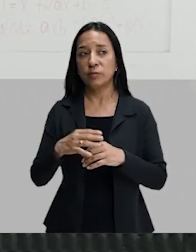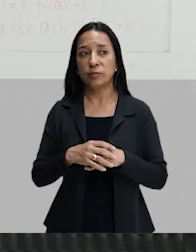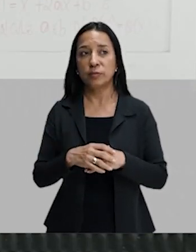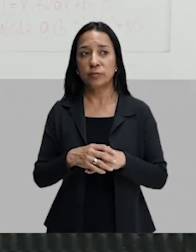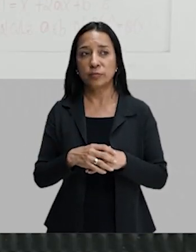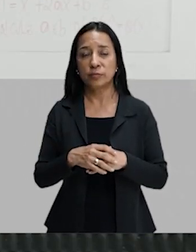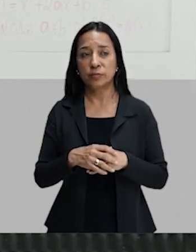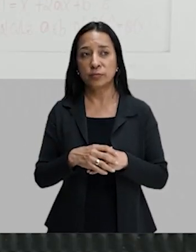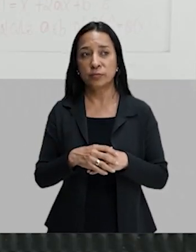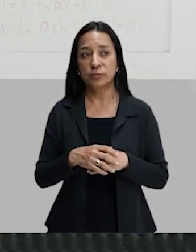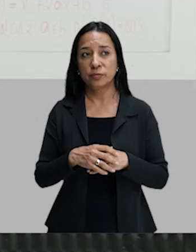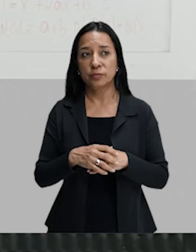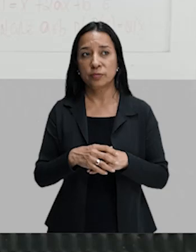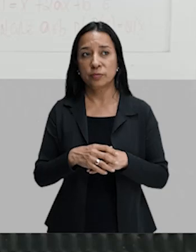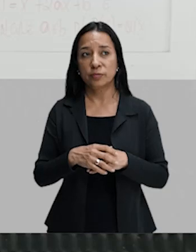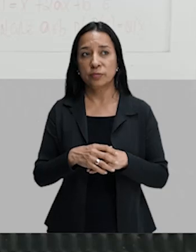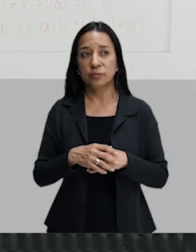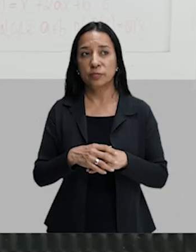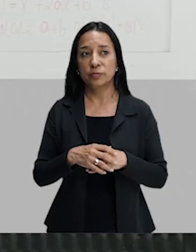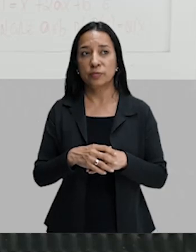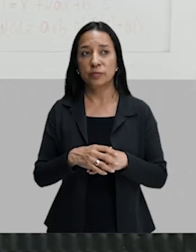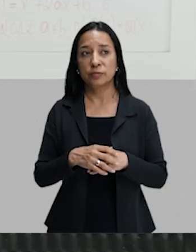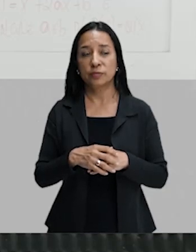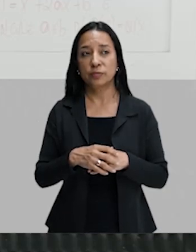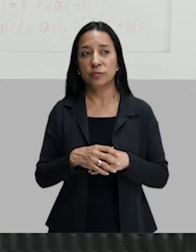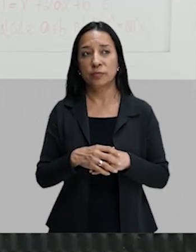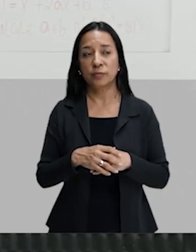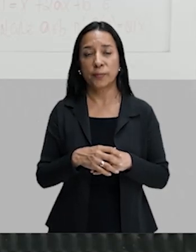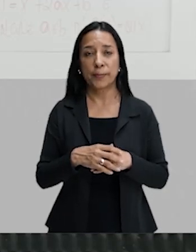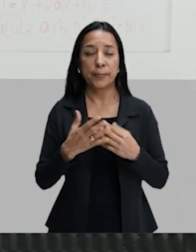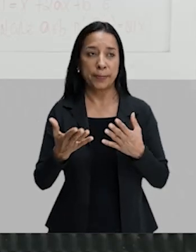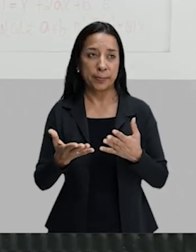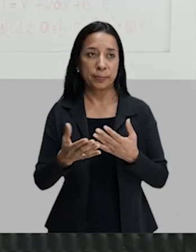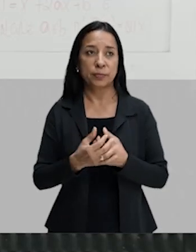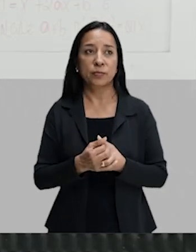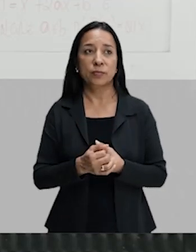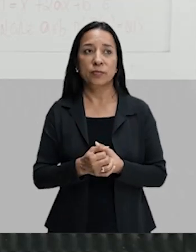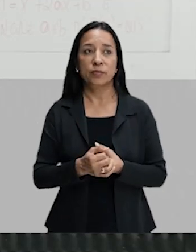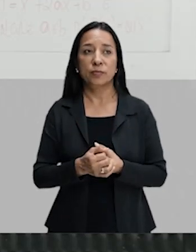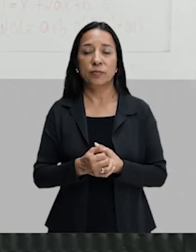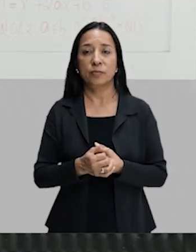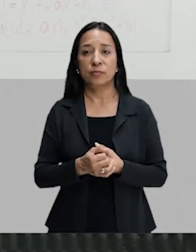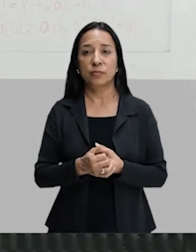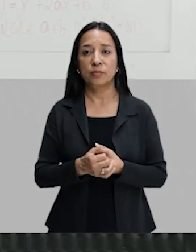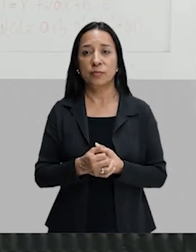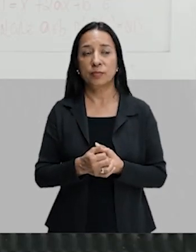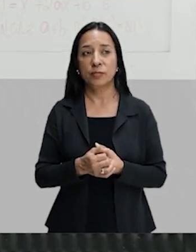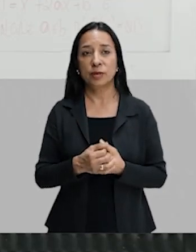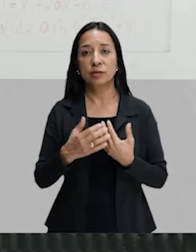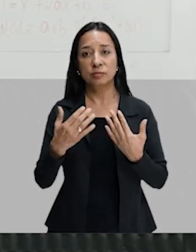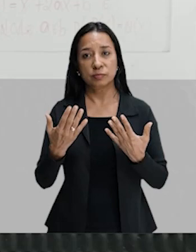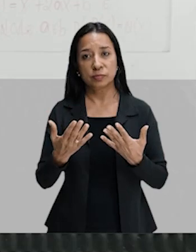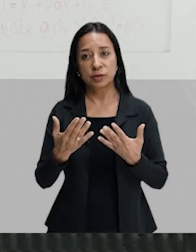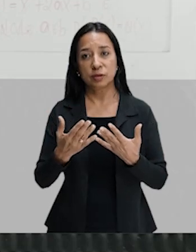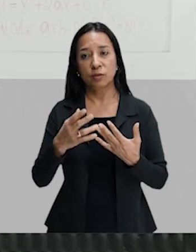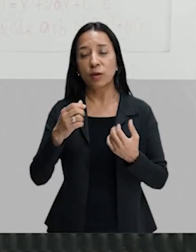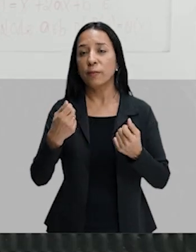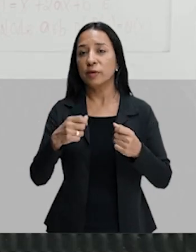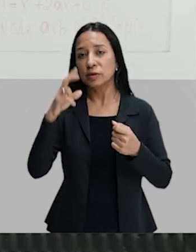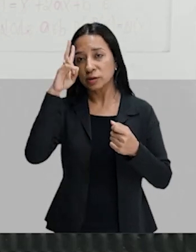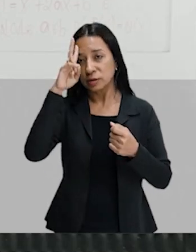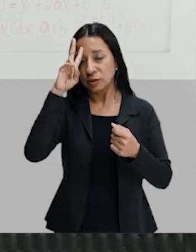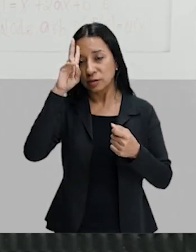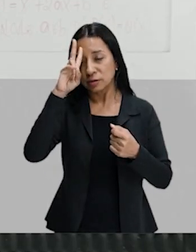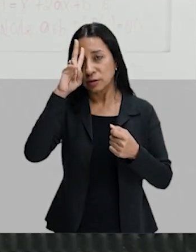seja idêntico ao polinômio qx. Tá? Considerando que eles são idênticos. Turma, então a gente tem que lembrar do